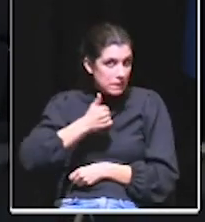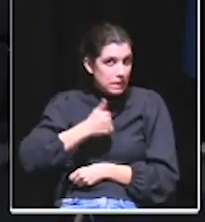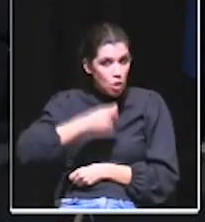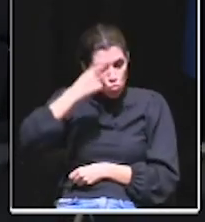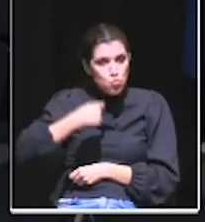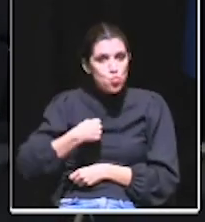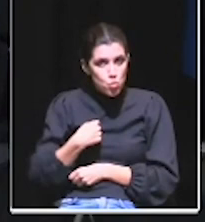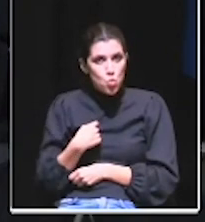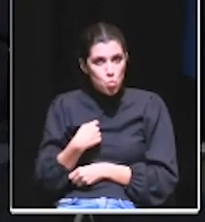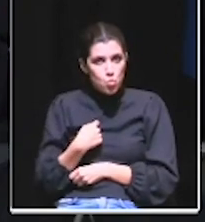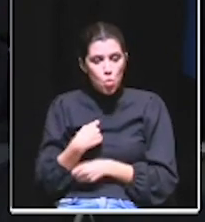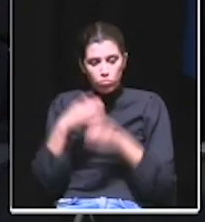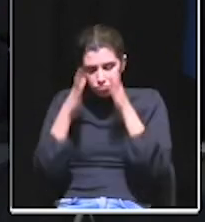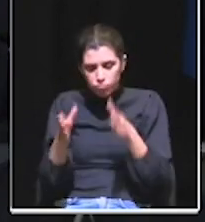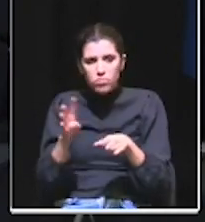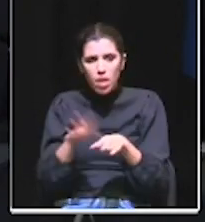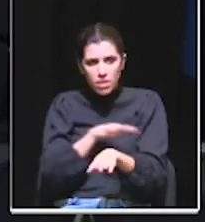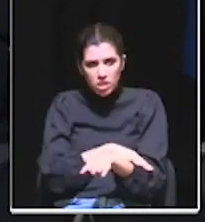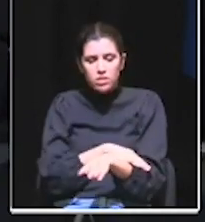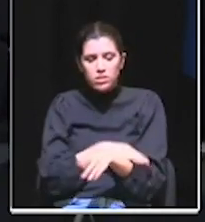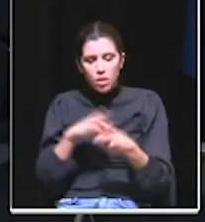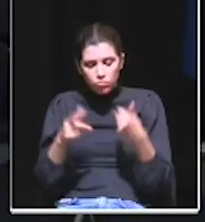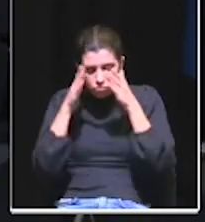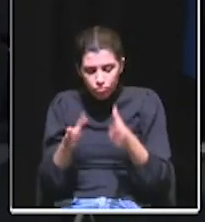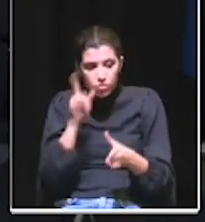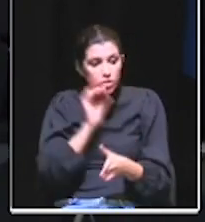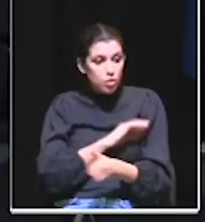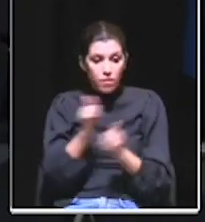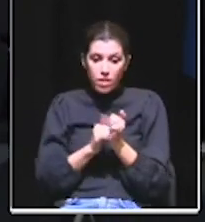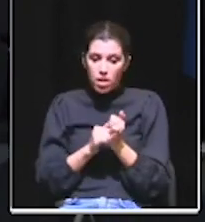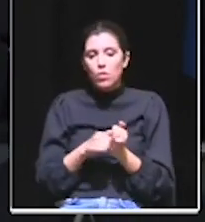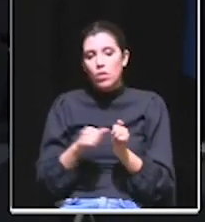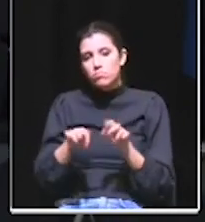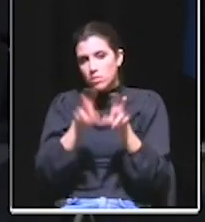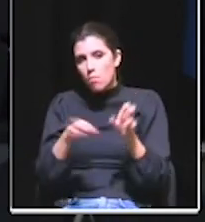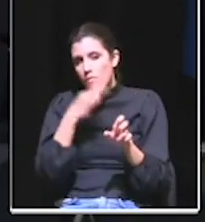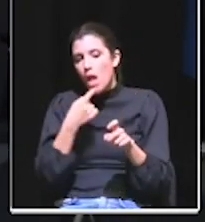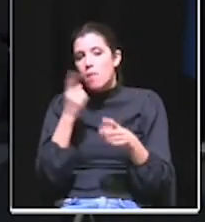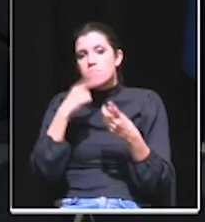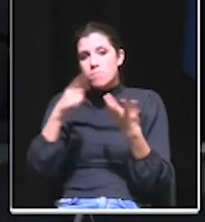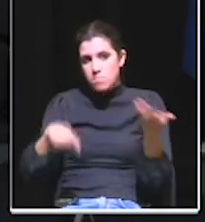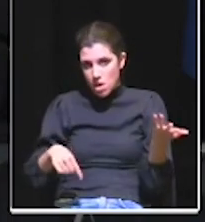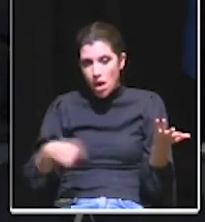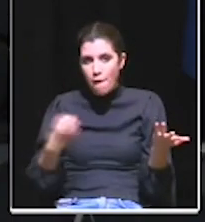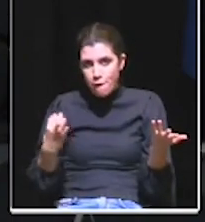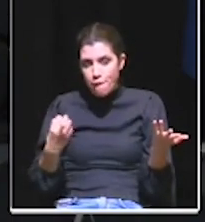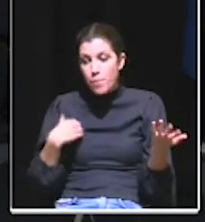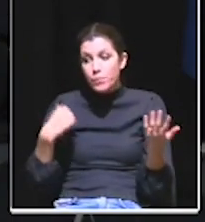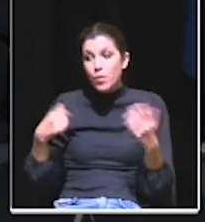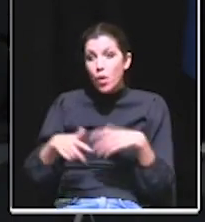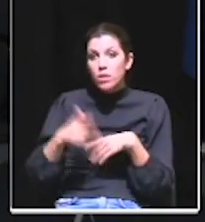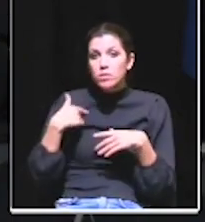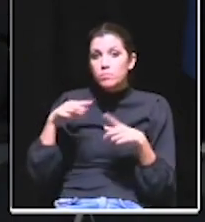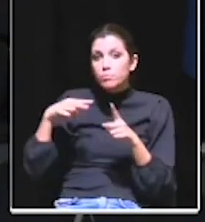está também a ser trabalhado pelo Executivo e é um tema também que a Sra. Vereadora tem trazido várias vezes para cima da mesa. Não concordamos